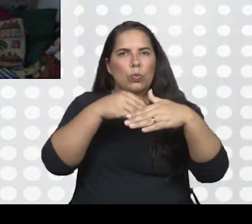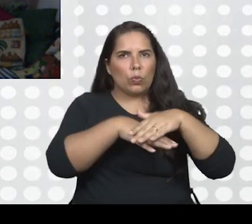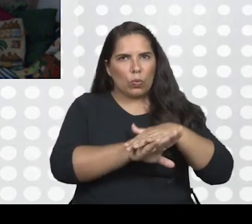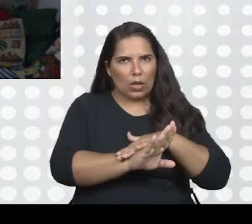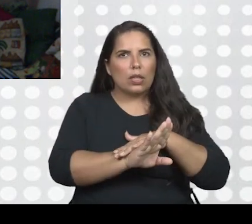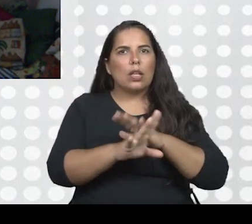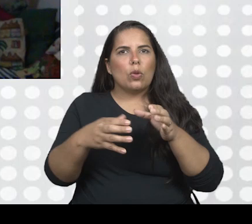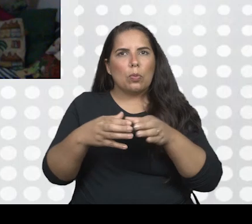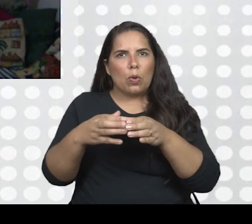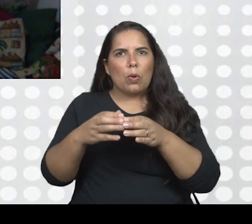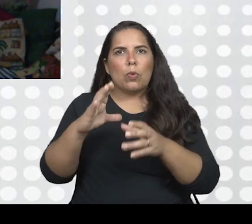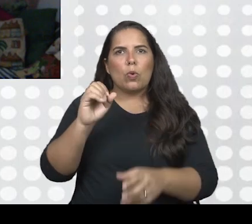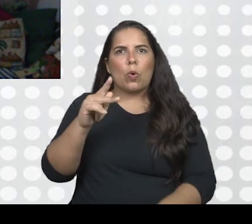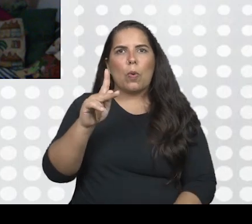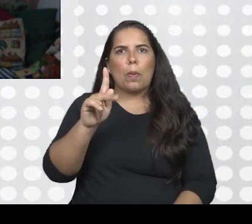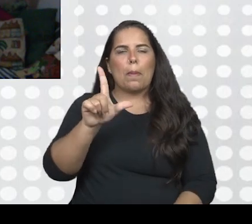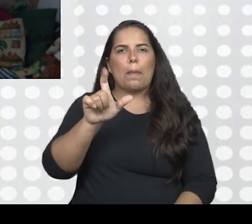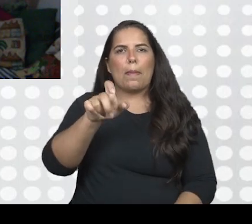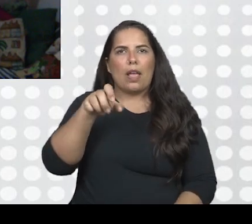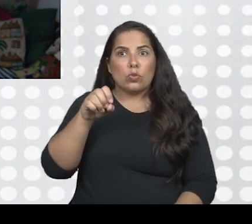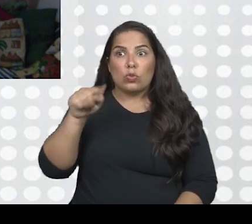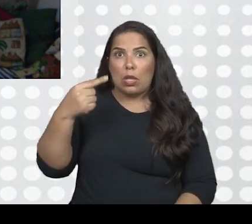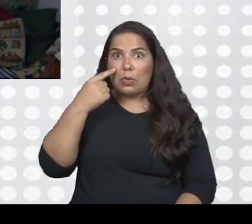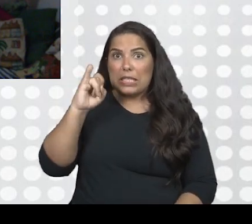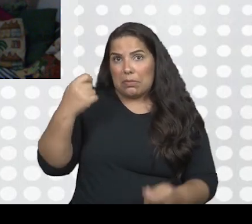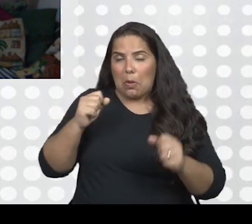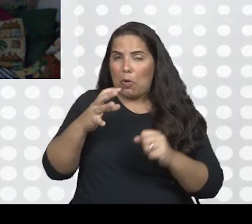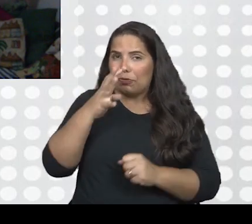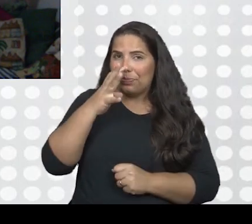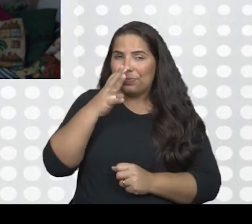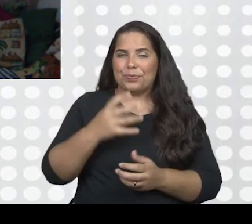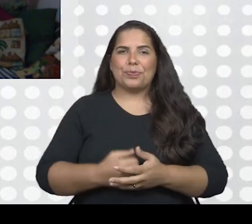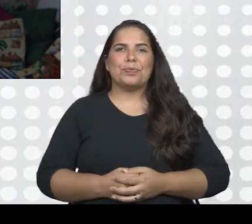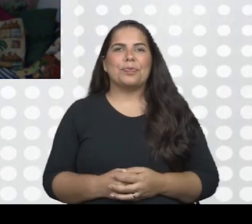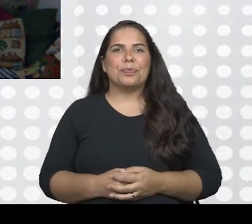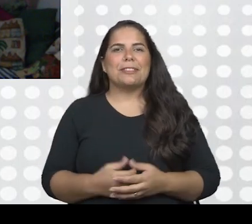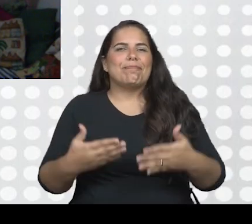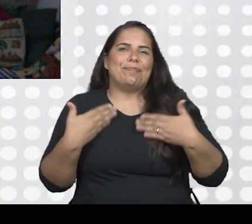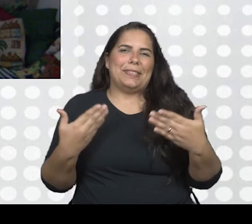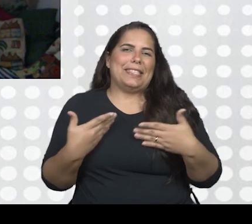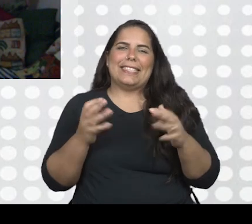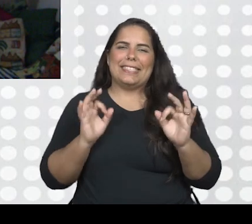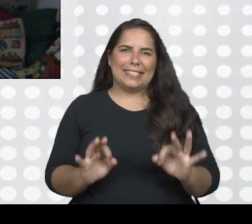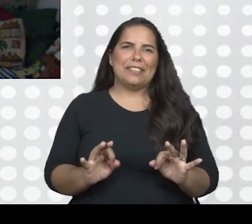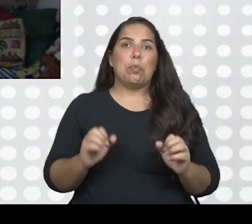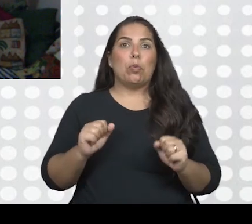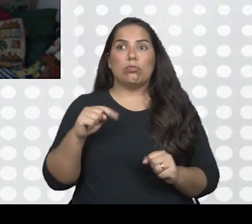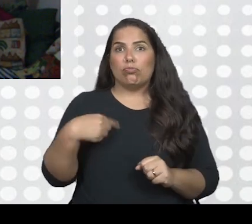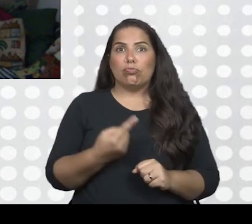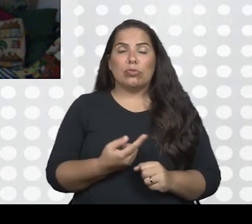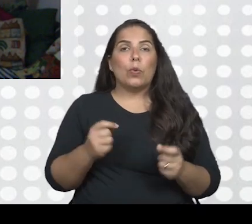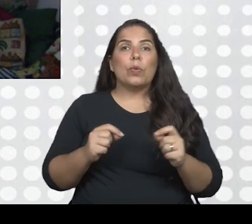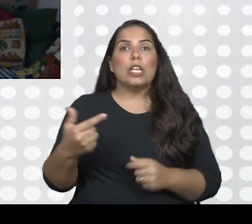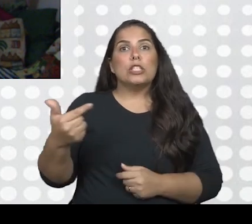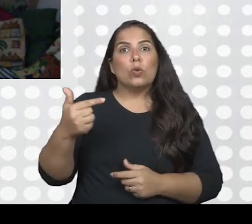acervo do Complexo, de modo que a gente pode acessá-lo sempre. É uma alegria, sem dúvida, podermos estar aqui na